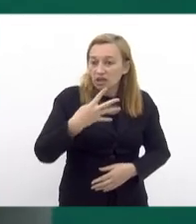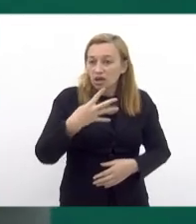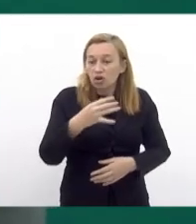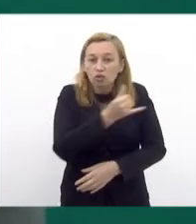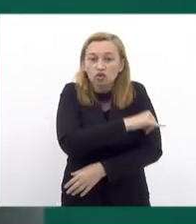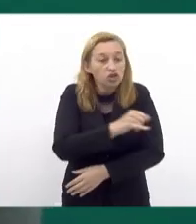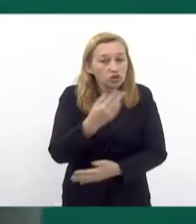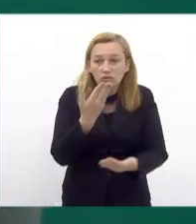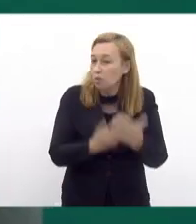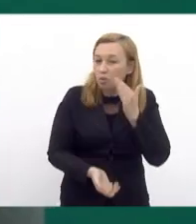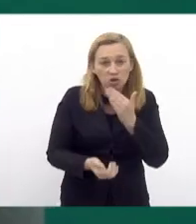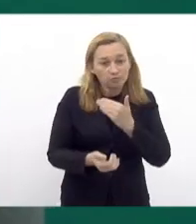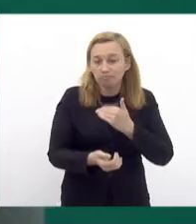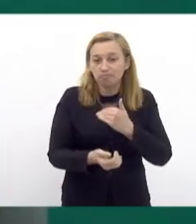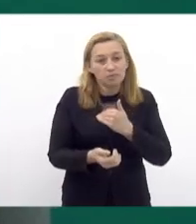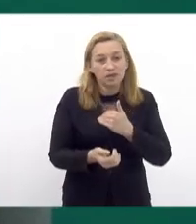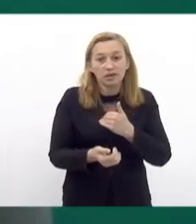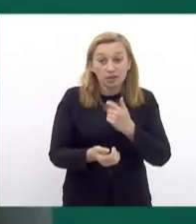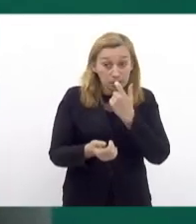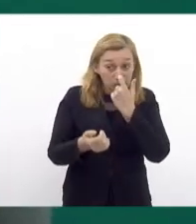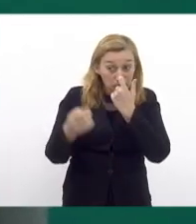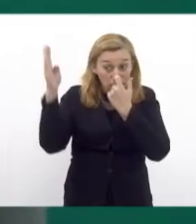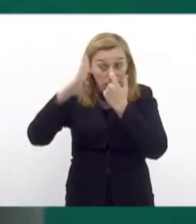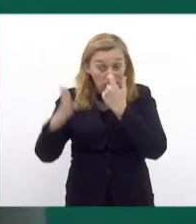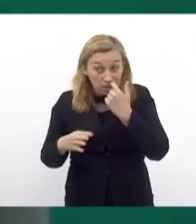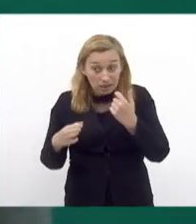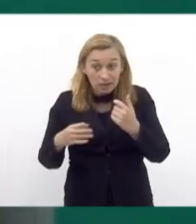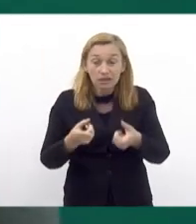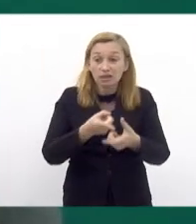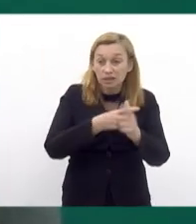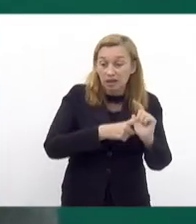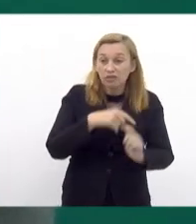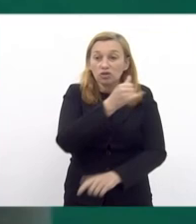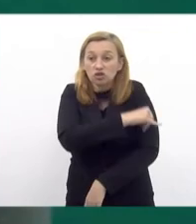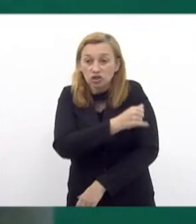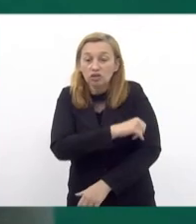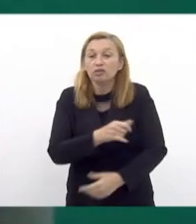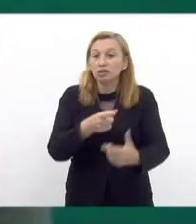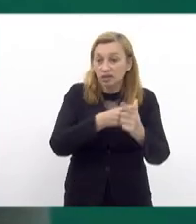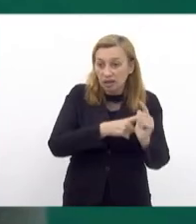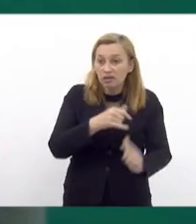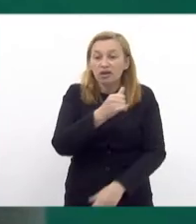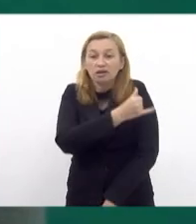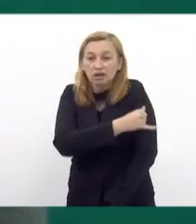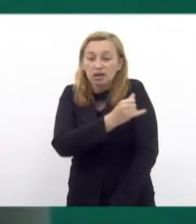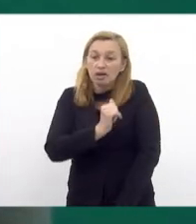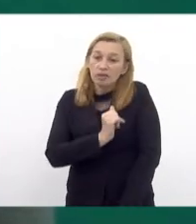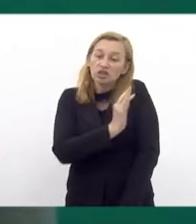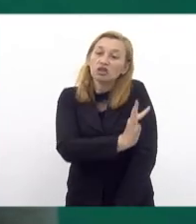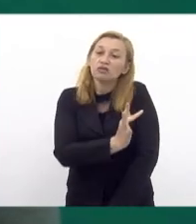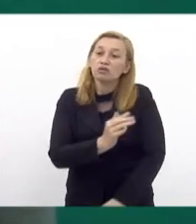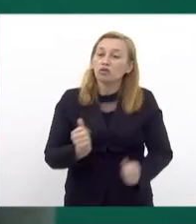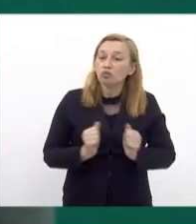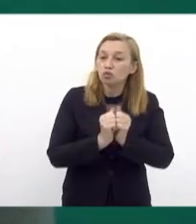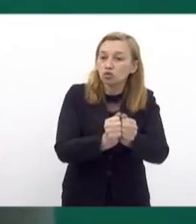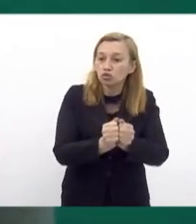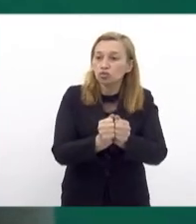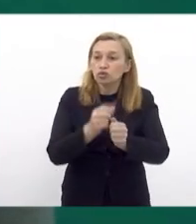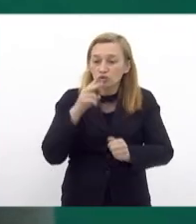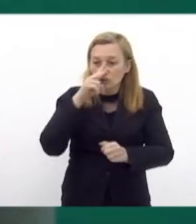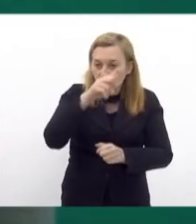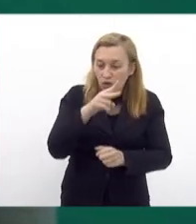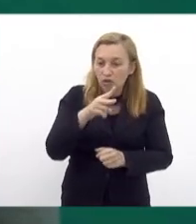luxo de perder mais. O Brasil deve ao Rio de Janeiro e deve à Baixada Fluminense. Então, vamos forte, vamos juntos, como o Josa